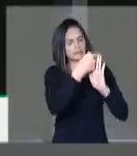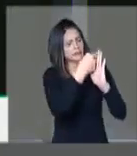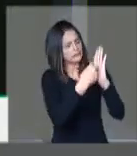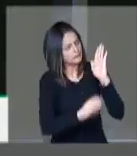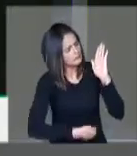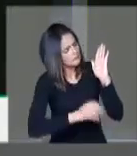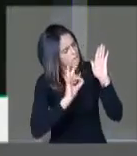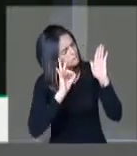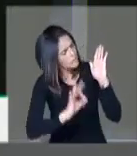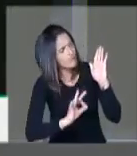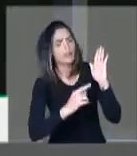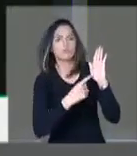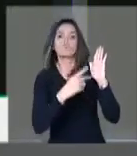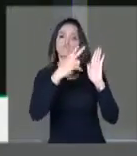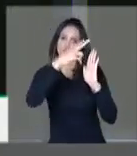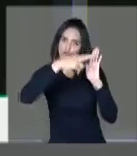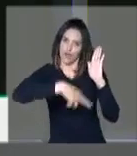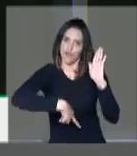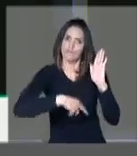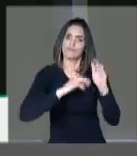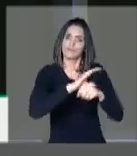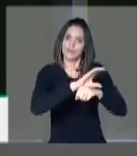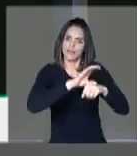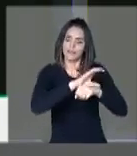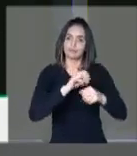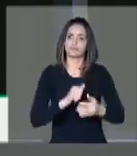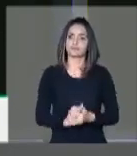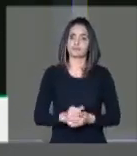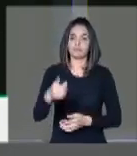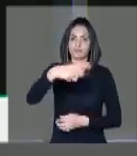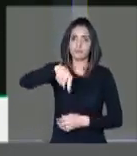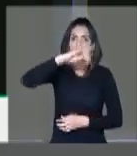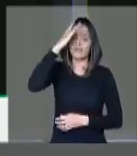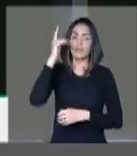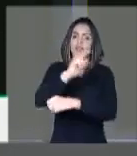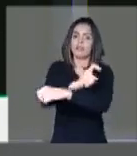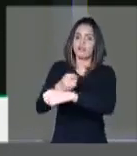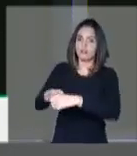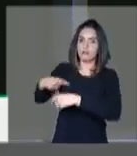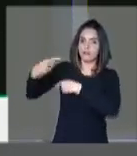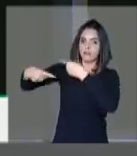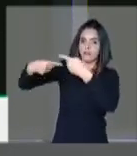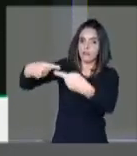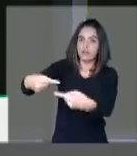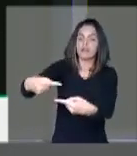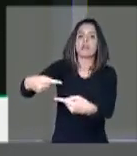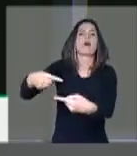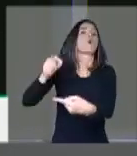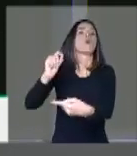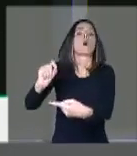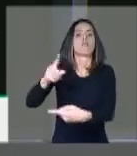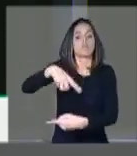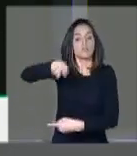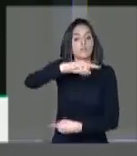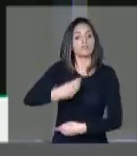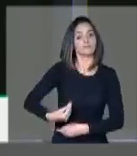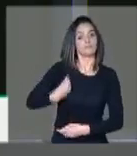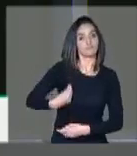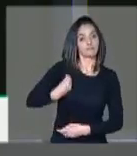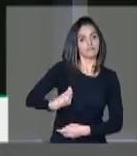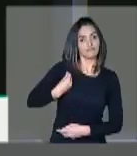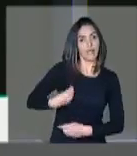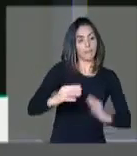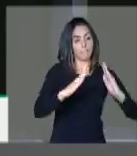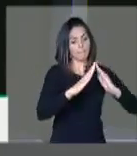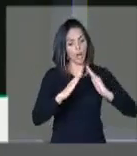as letras que eu faço questão de ler aos remanescentes das comunidades dos quilombos que estejam ocupando